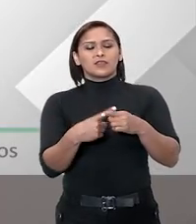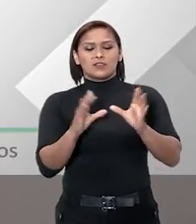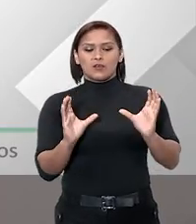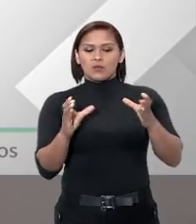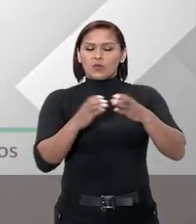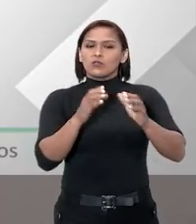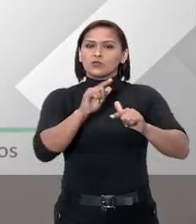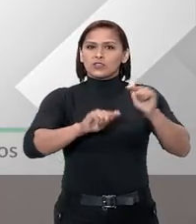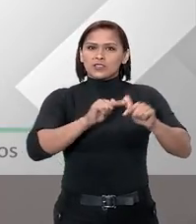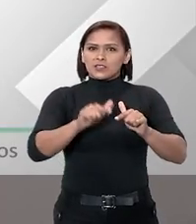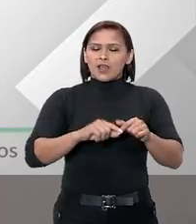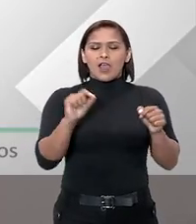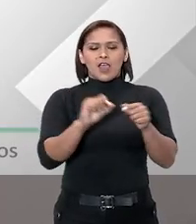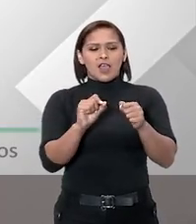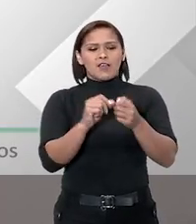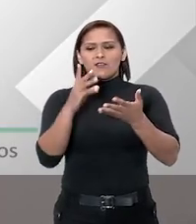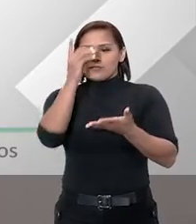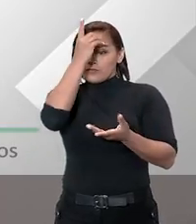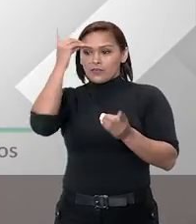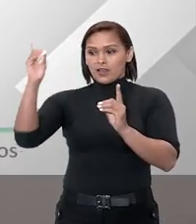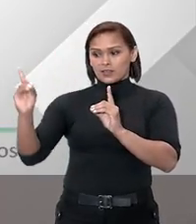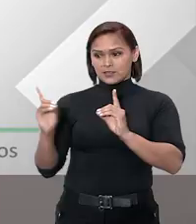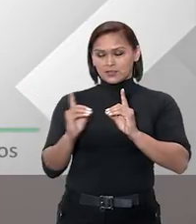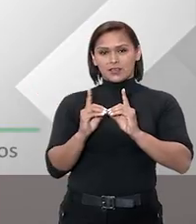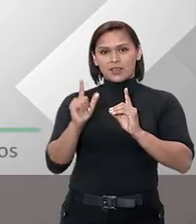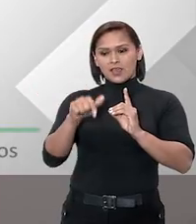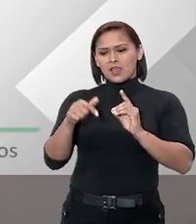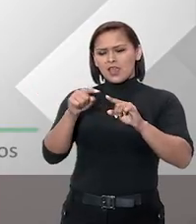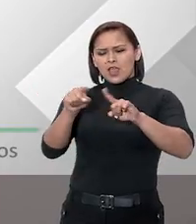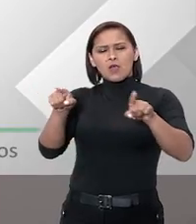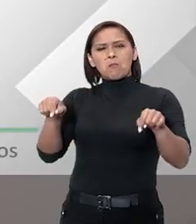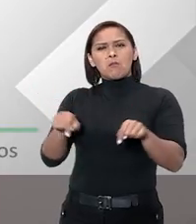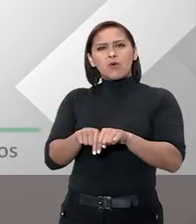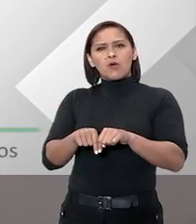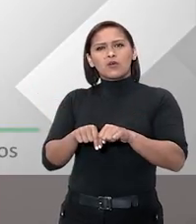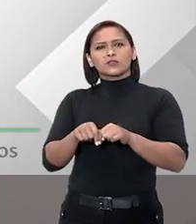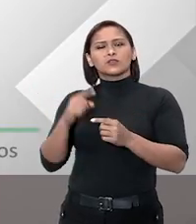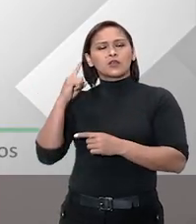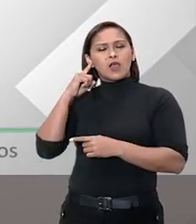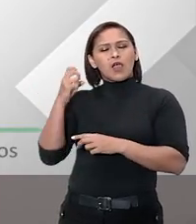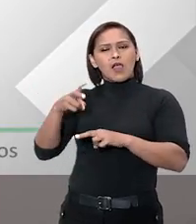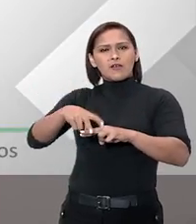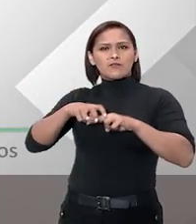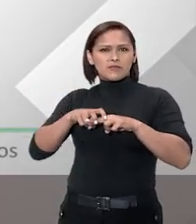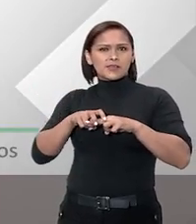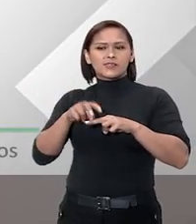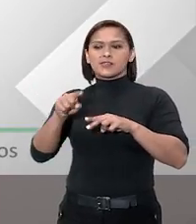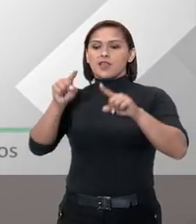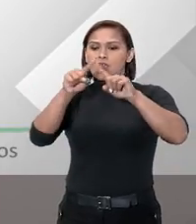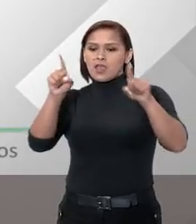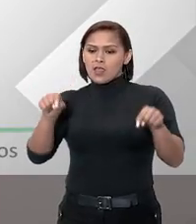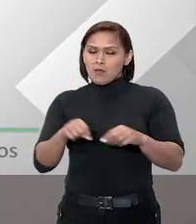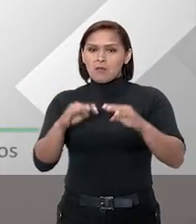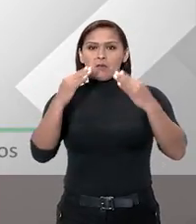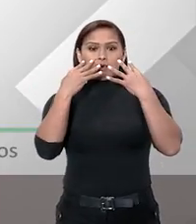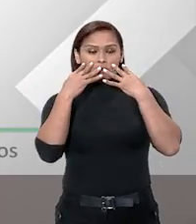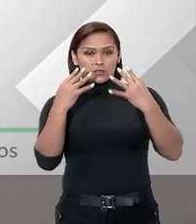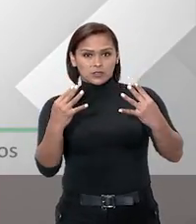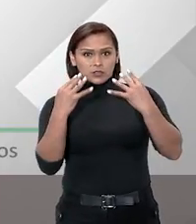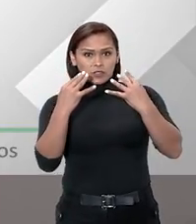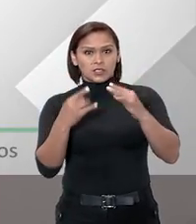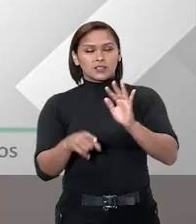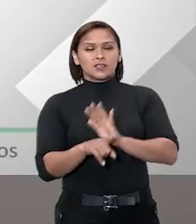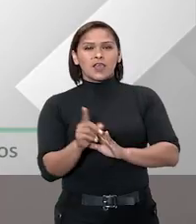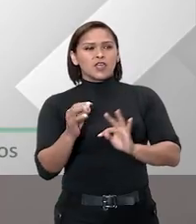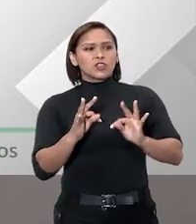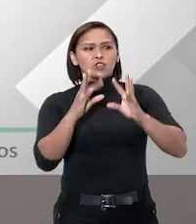equipe faz a recepção, eu mostro a sala onde ela vai ser ouvida, eu mostro a sala de audiência, a gente